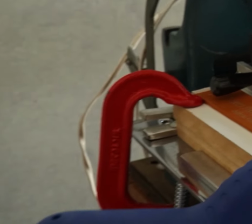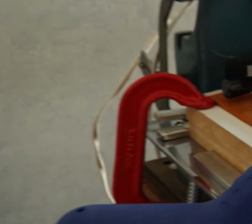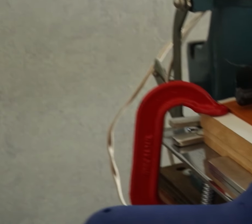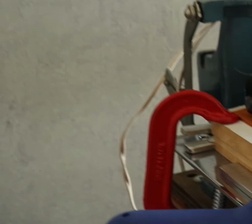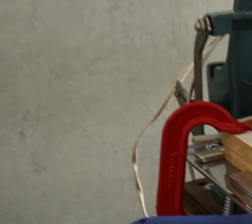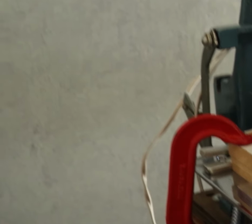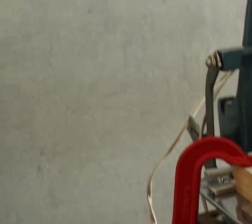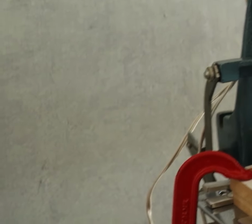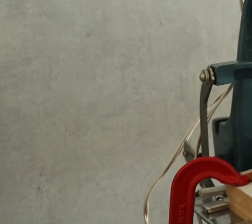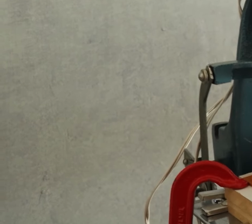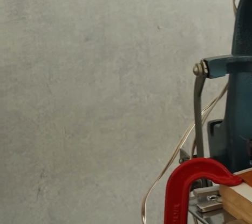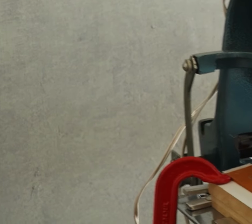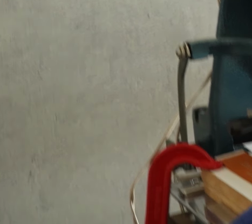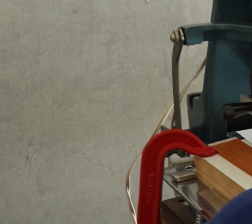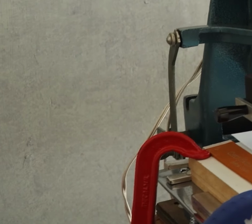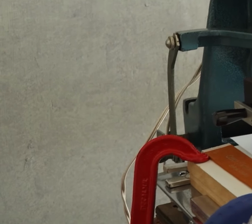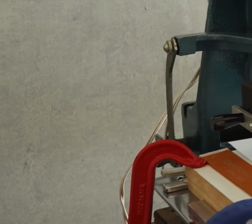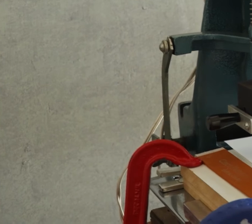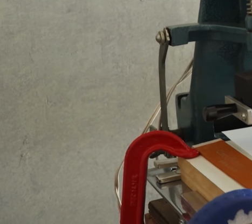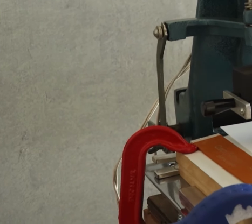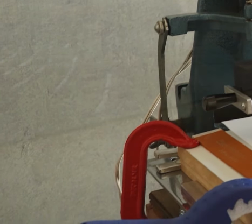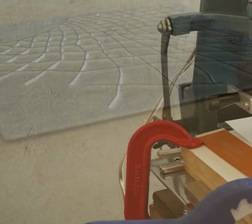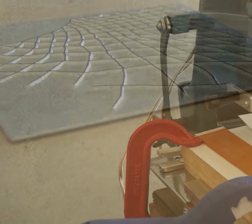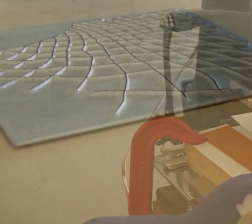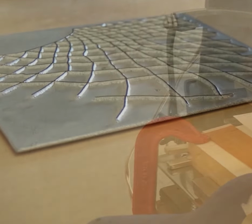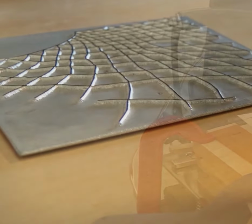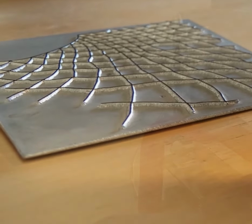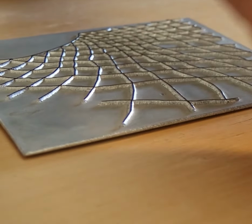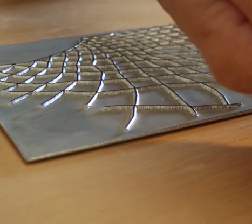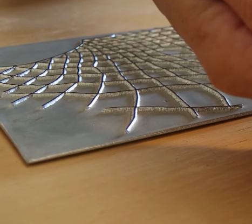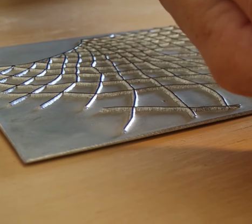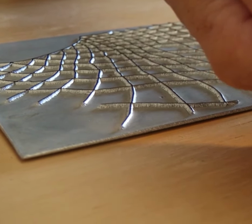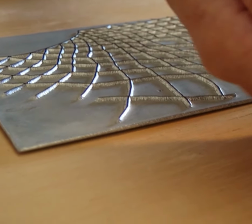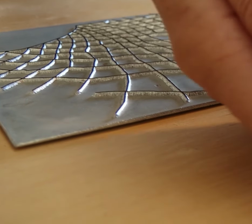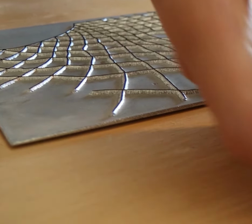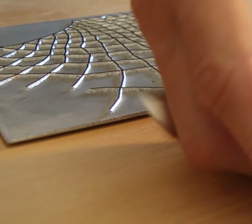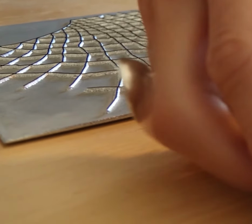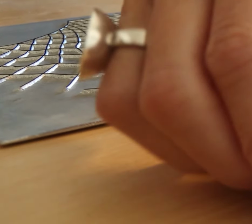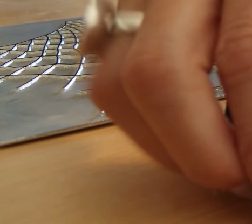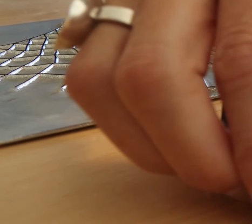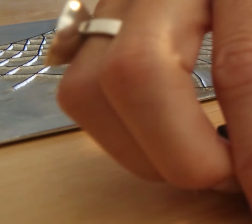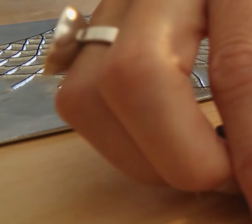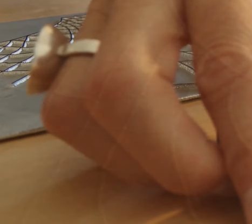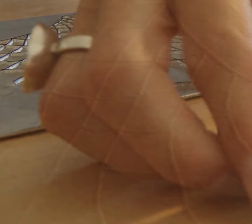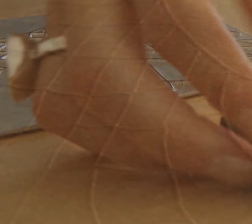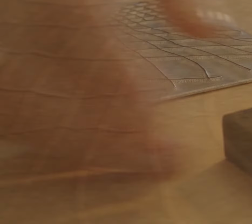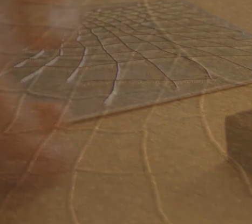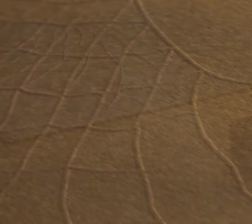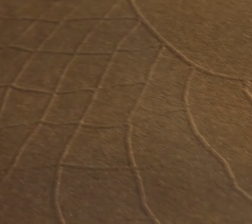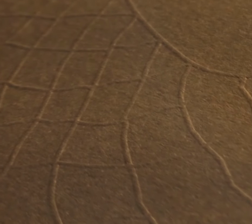Helena usa uma prensa sobre papel com uma matriz de impressão em ferro escrita cerco flutuante.